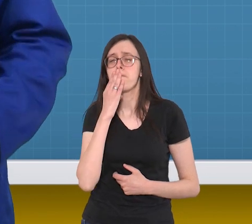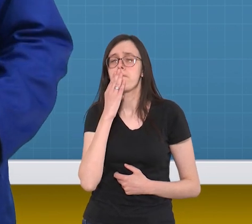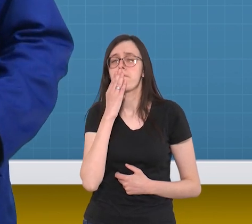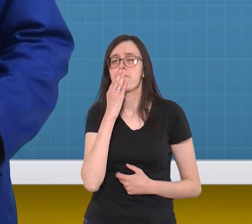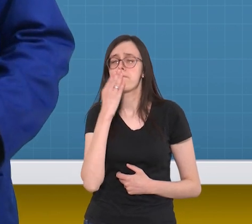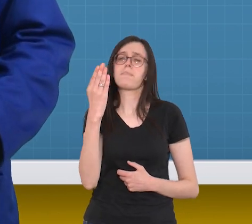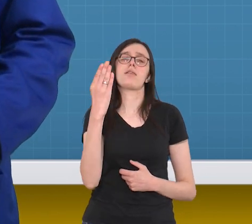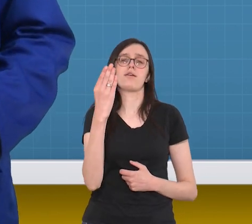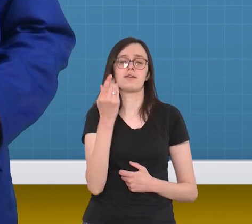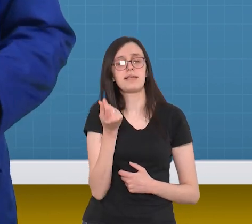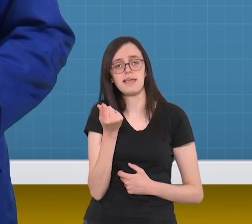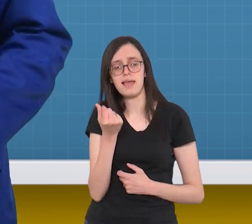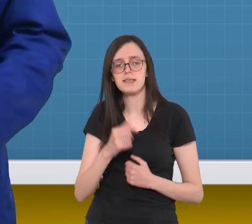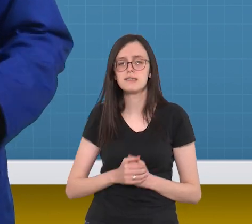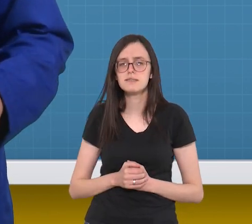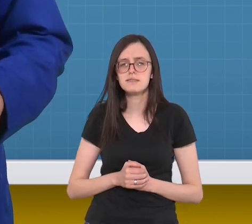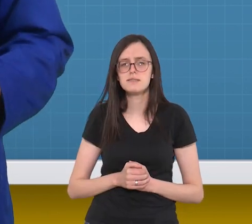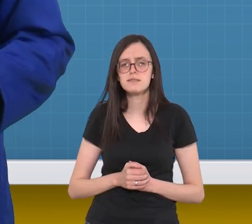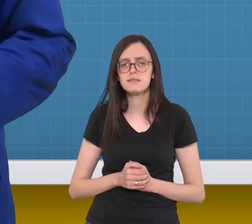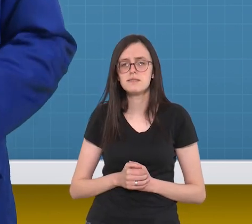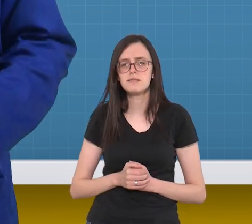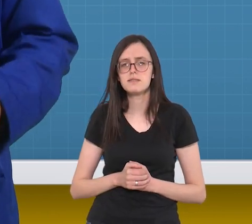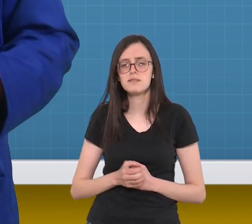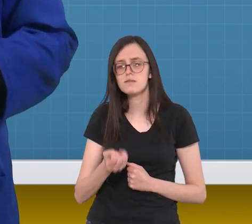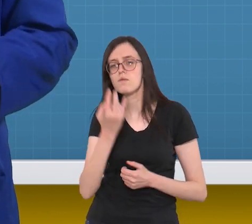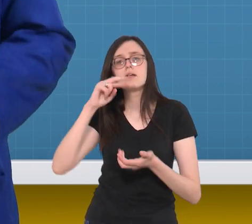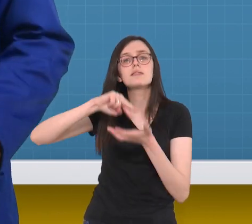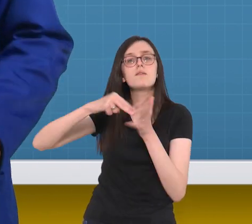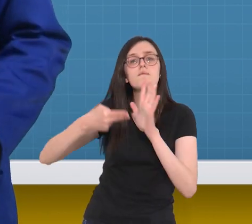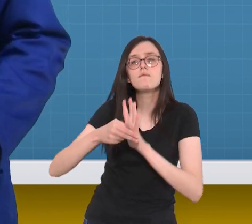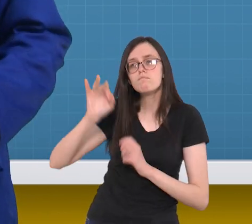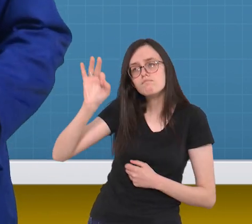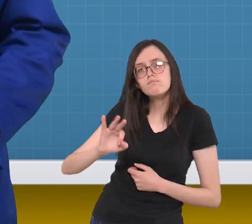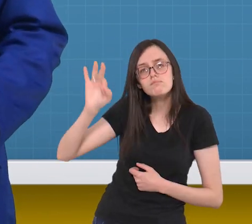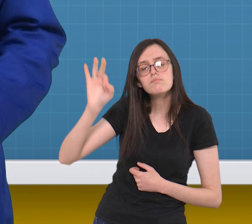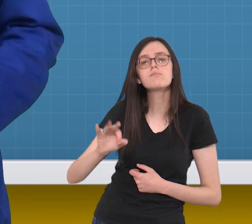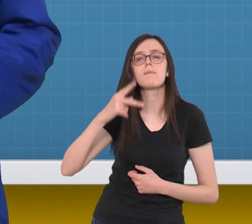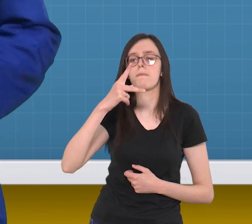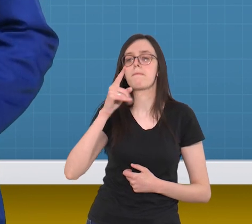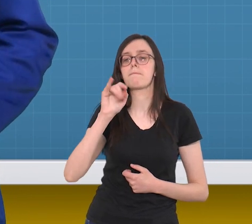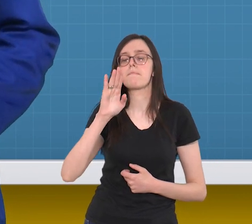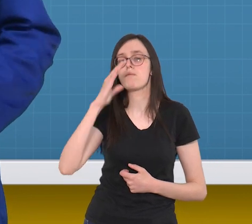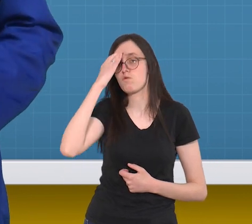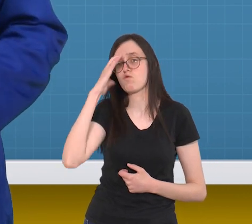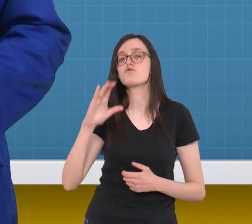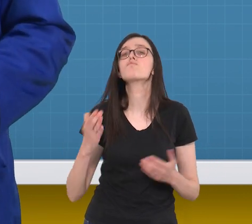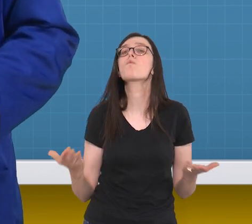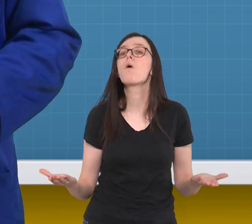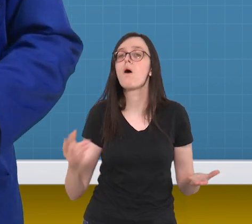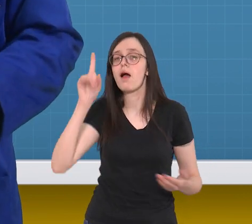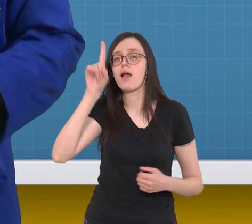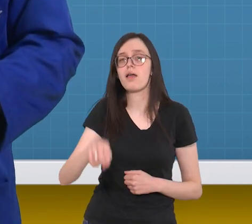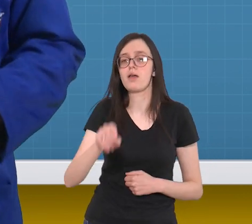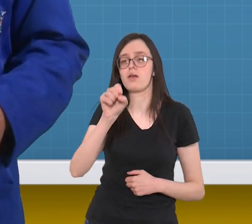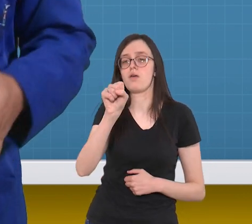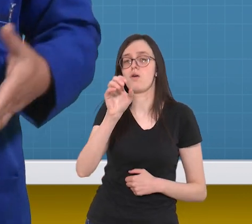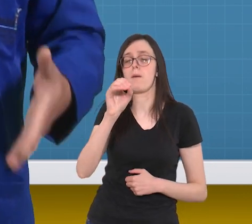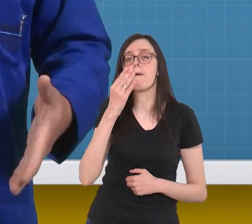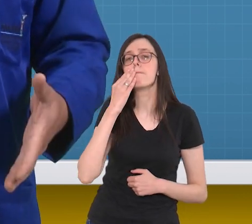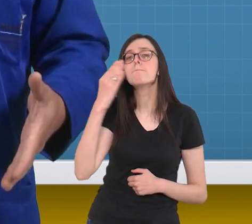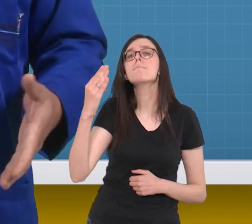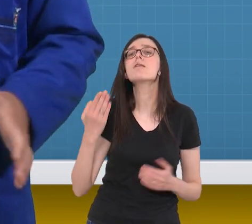de reais, quanto significaria percentualmente o PIB de Curitiba, que é cerca de